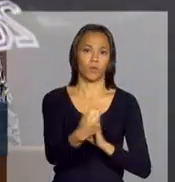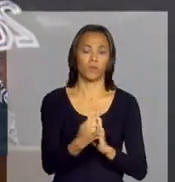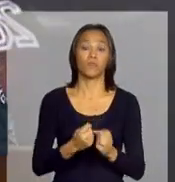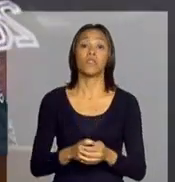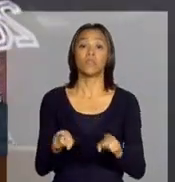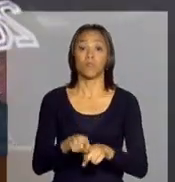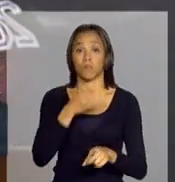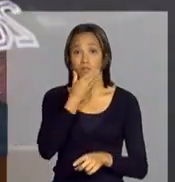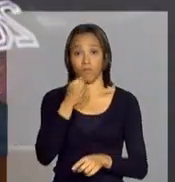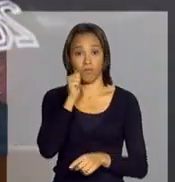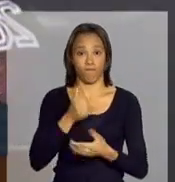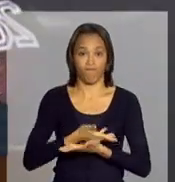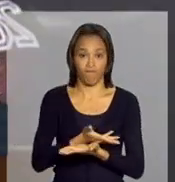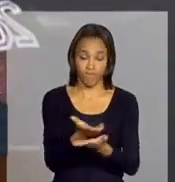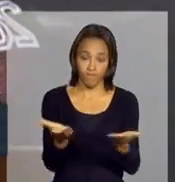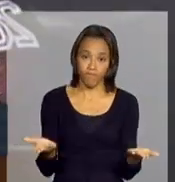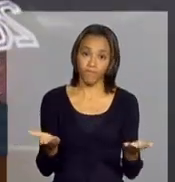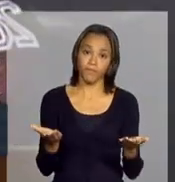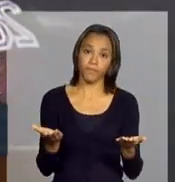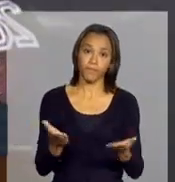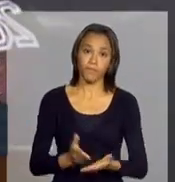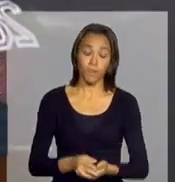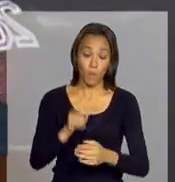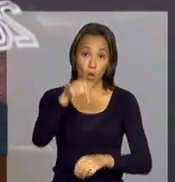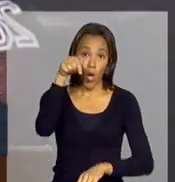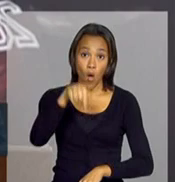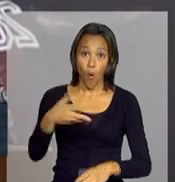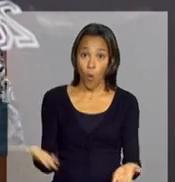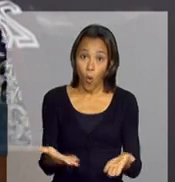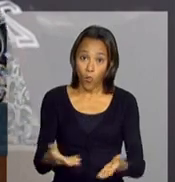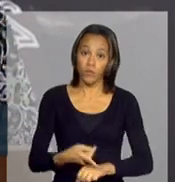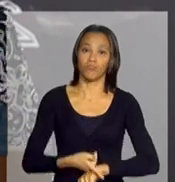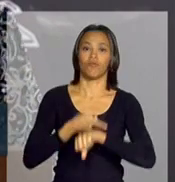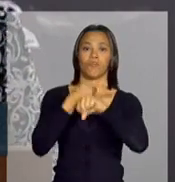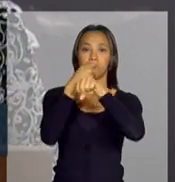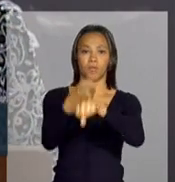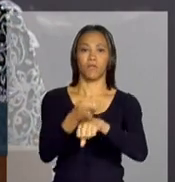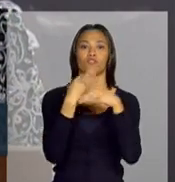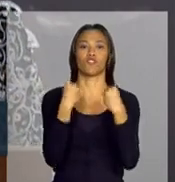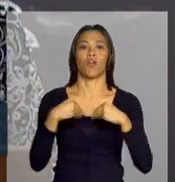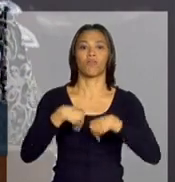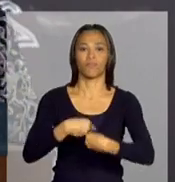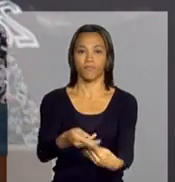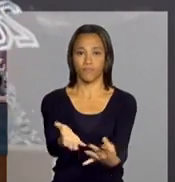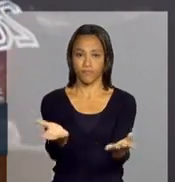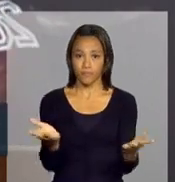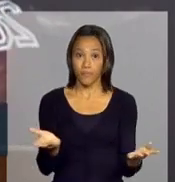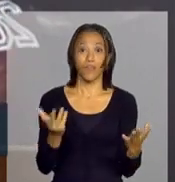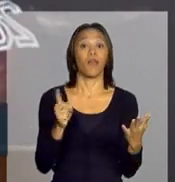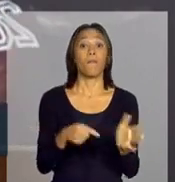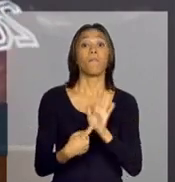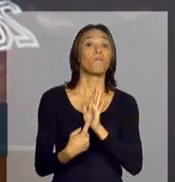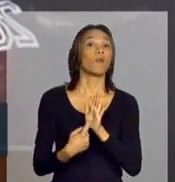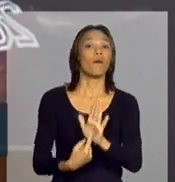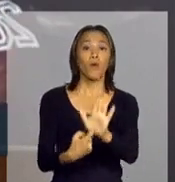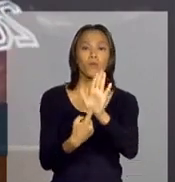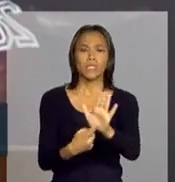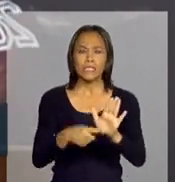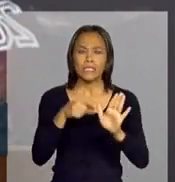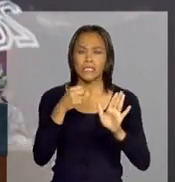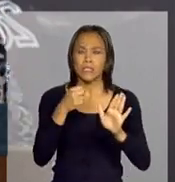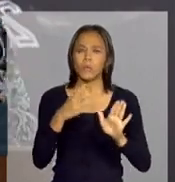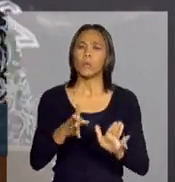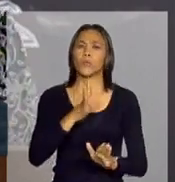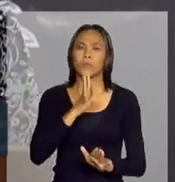senhoras e senhores os prêmios que hoje entregamos representam o reconhecimento da